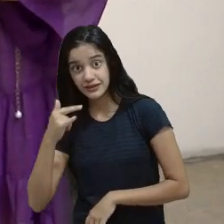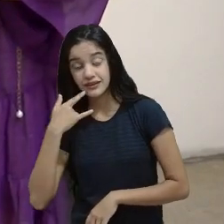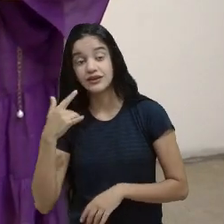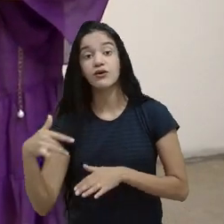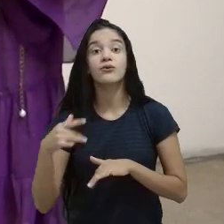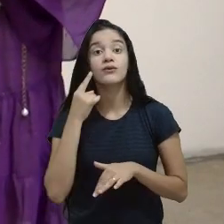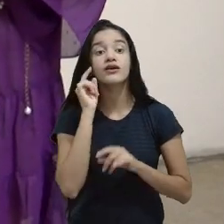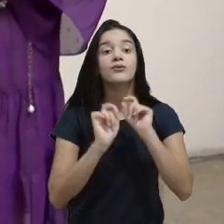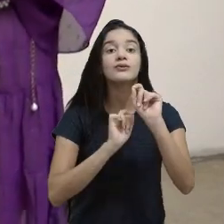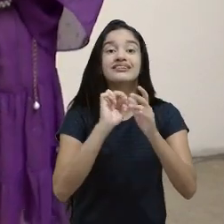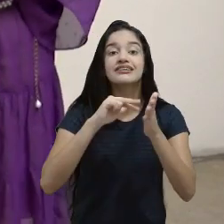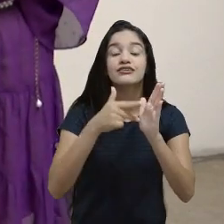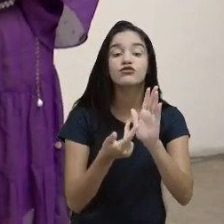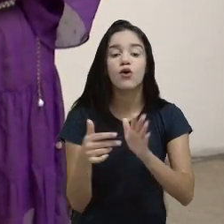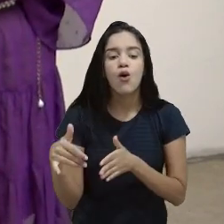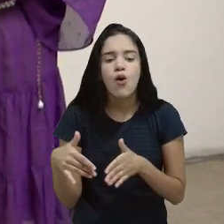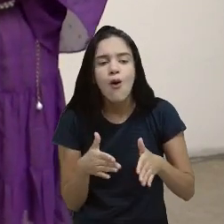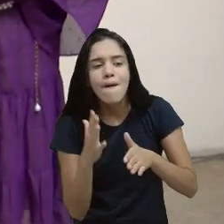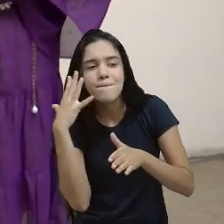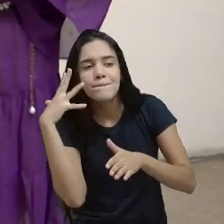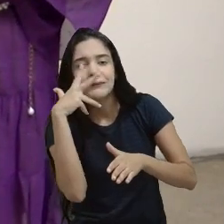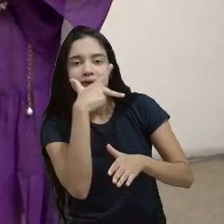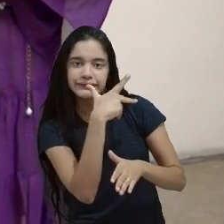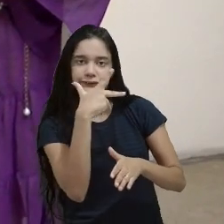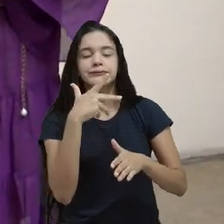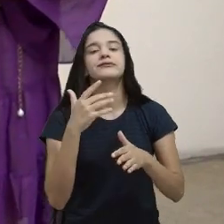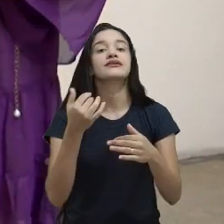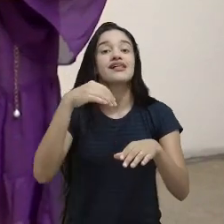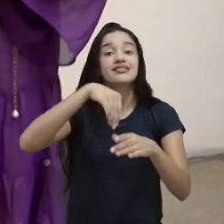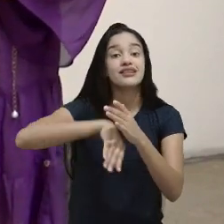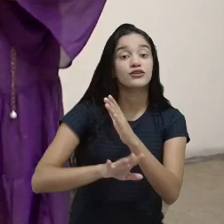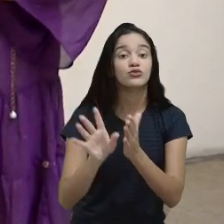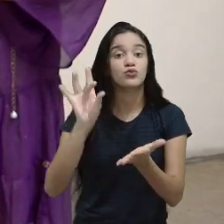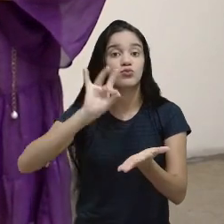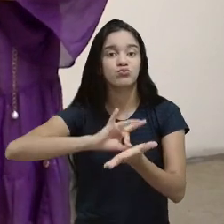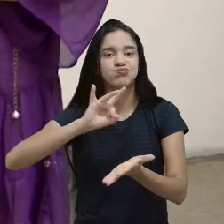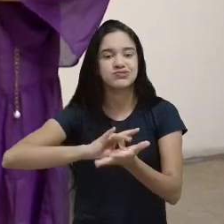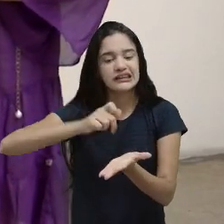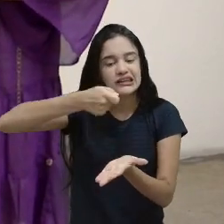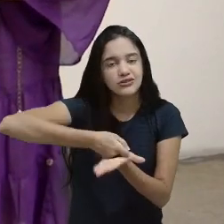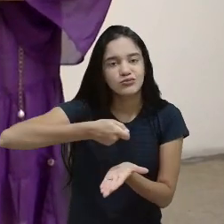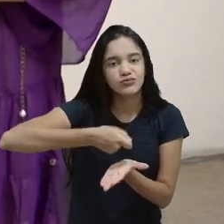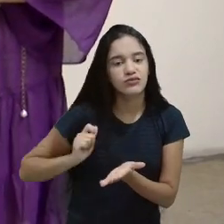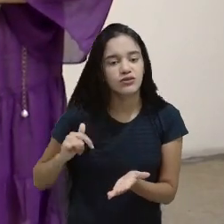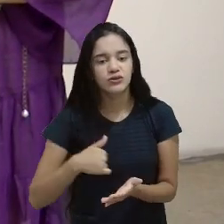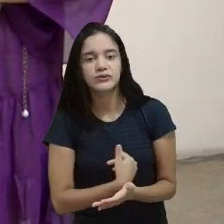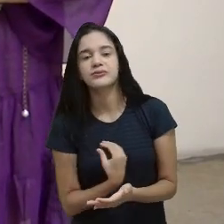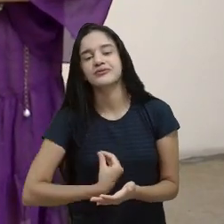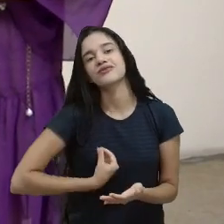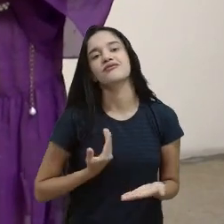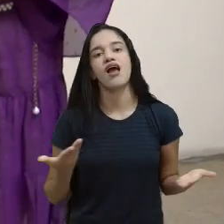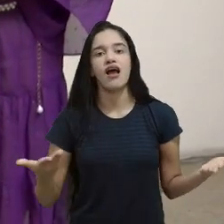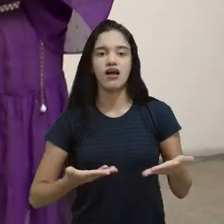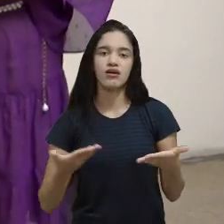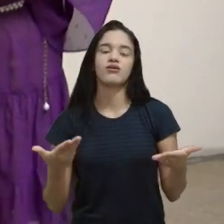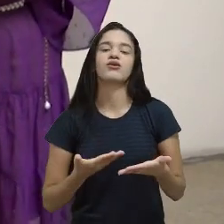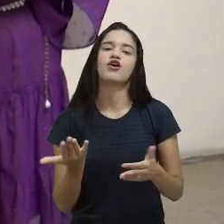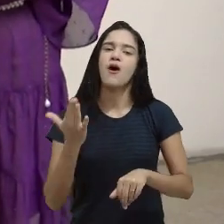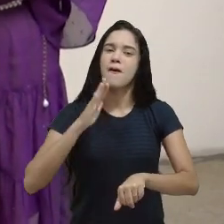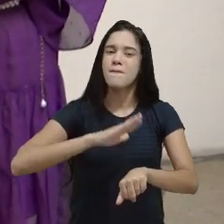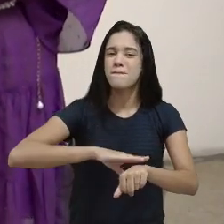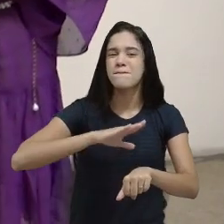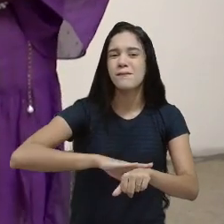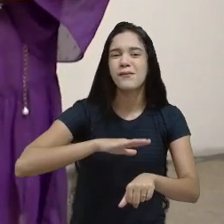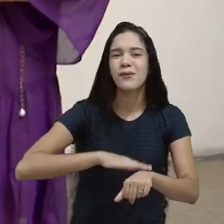beleza. Então, trilhar o caminho da beleza dentro de uma realidade tão dura como essa que nós estamos vivendo, não é? Um momento